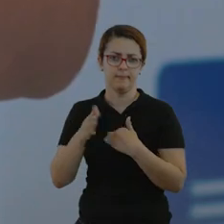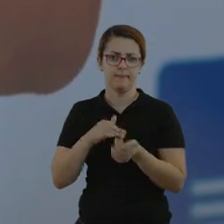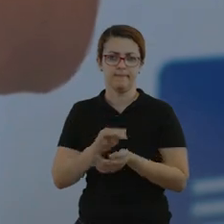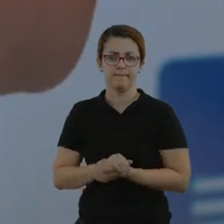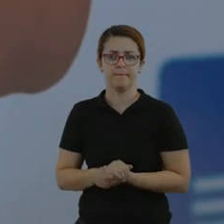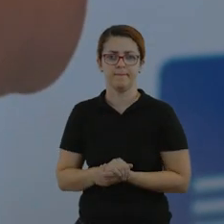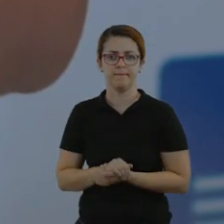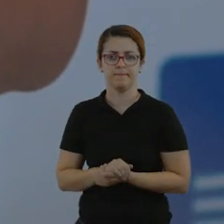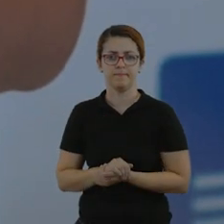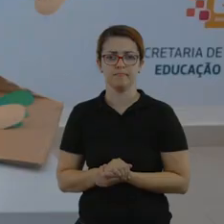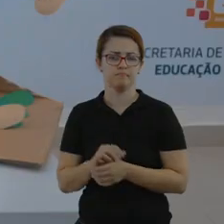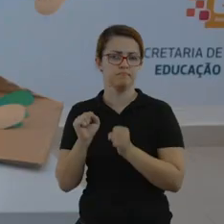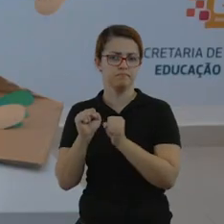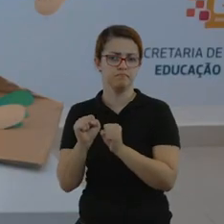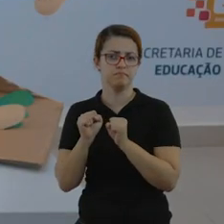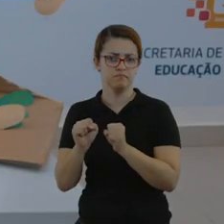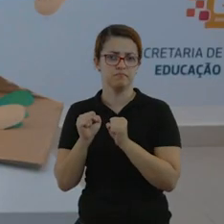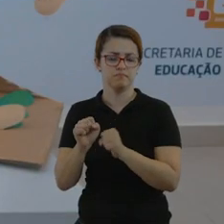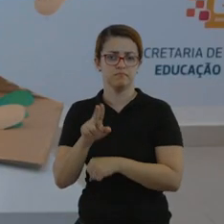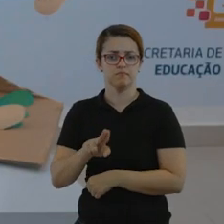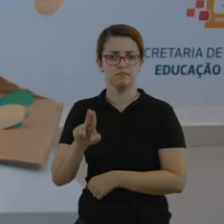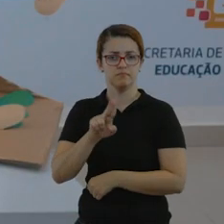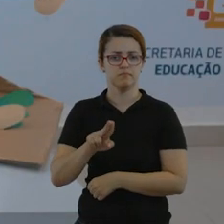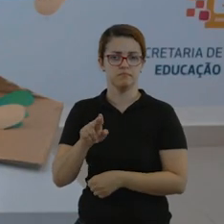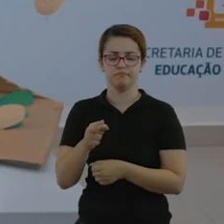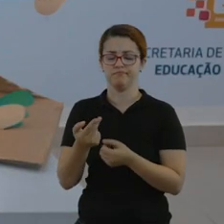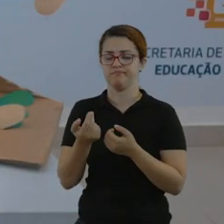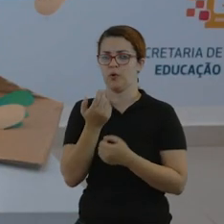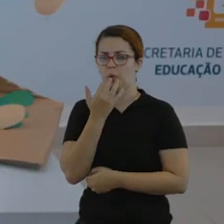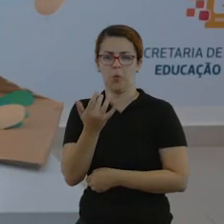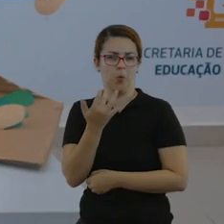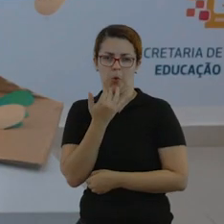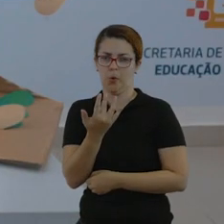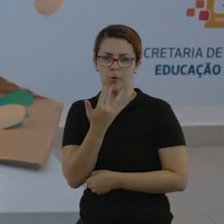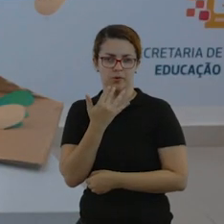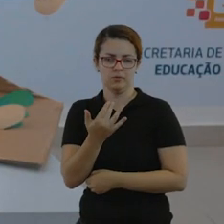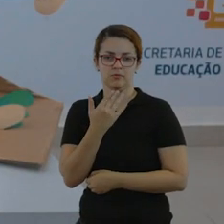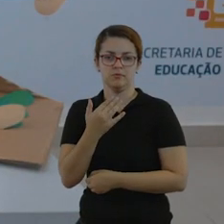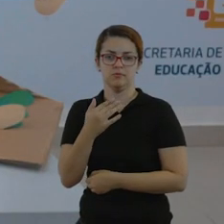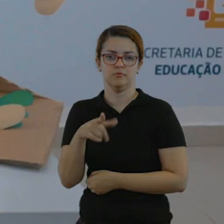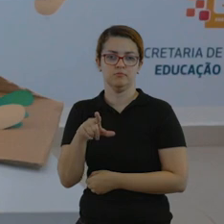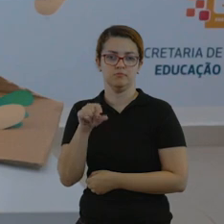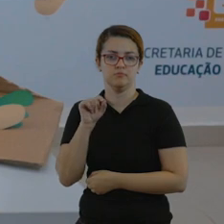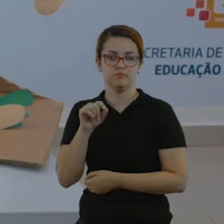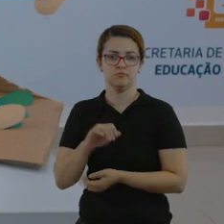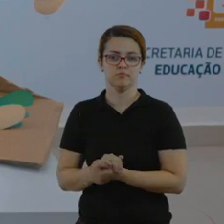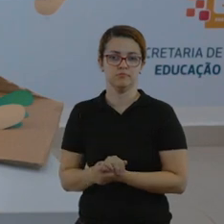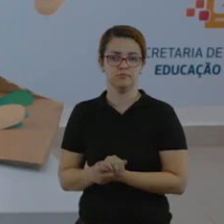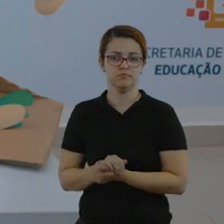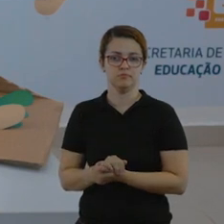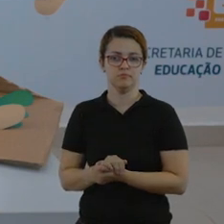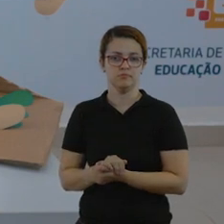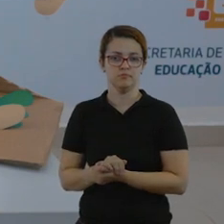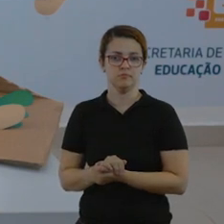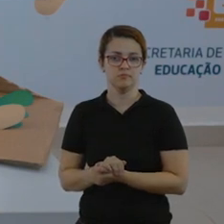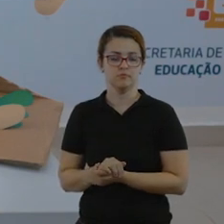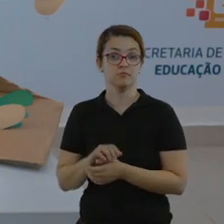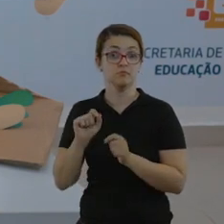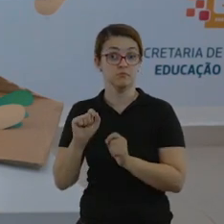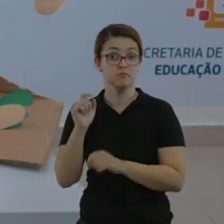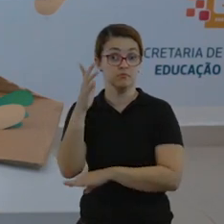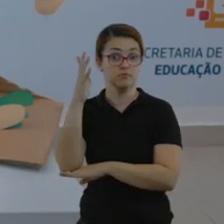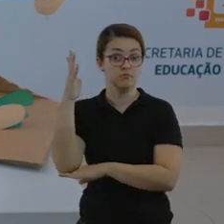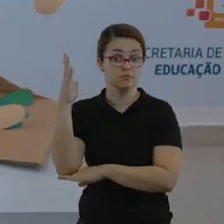ela pode ser de várias cores. Essas aqui, ó, para a gente trabalhar com